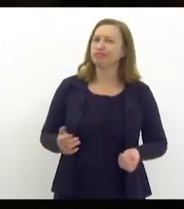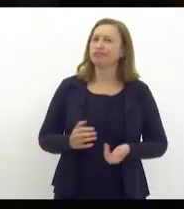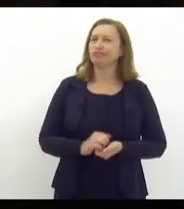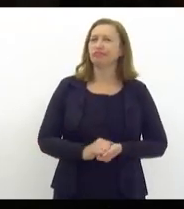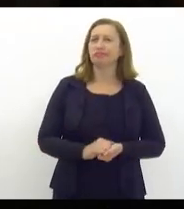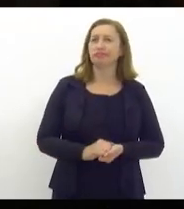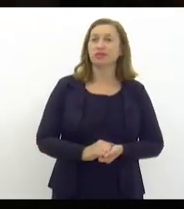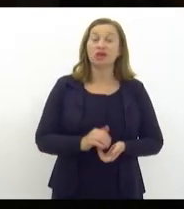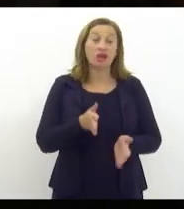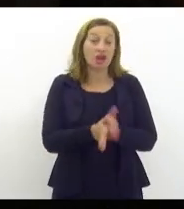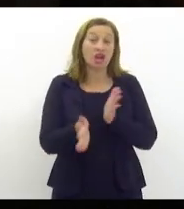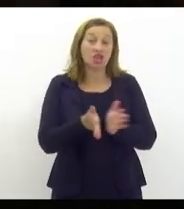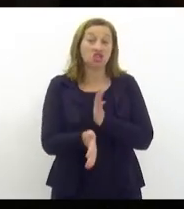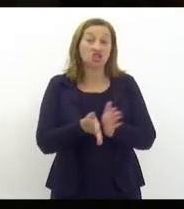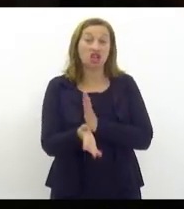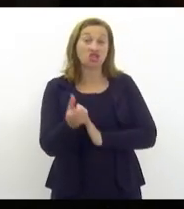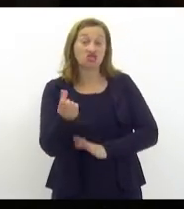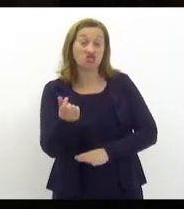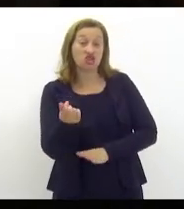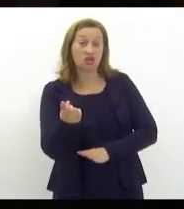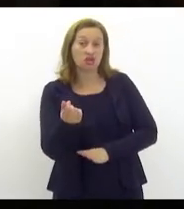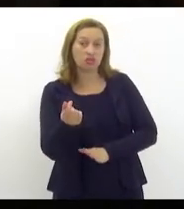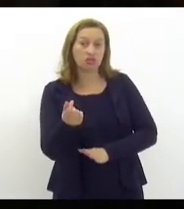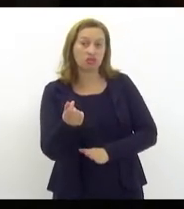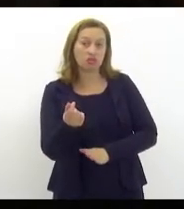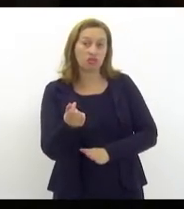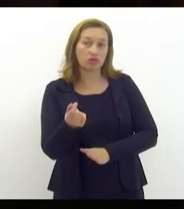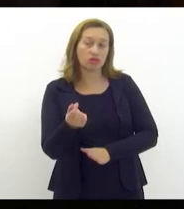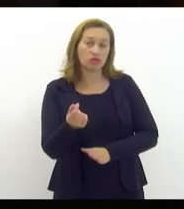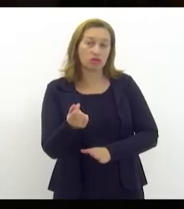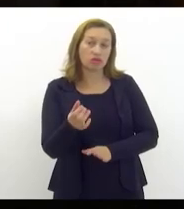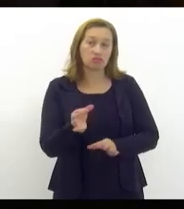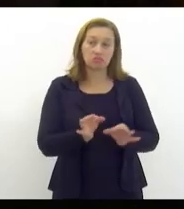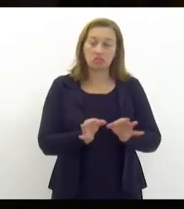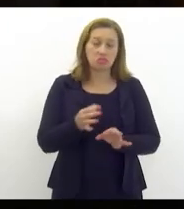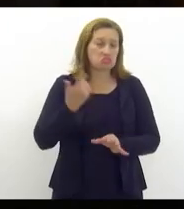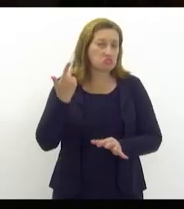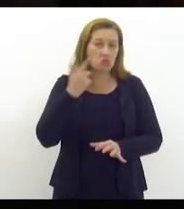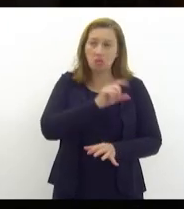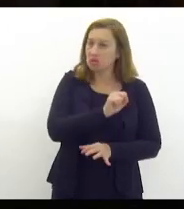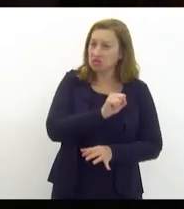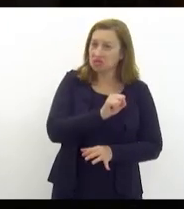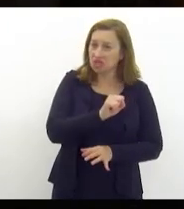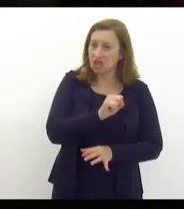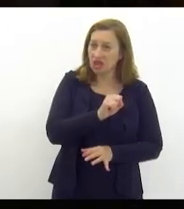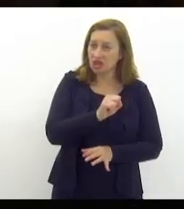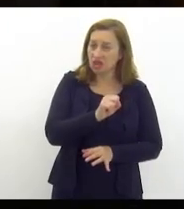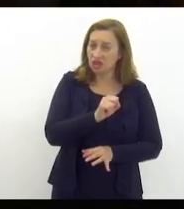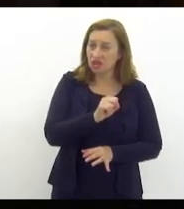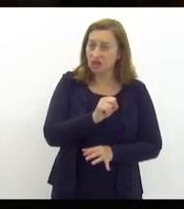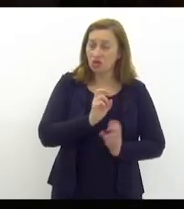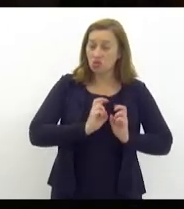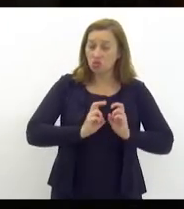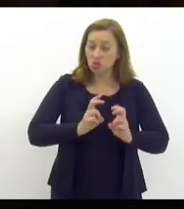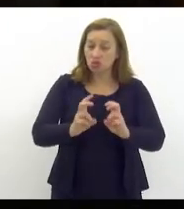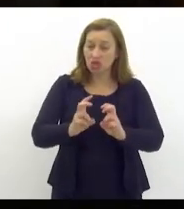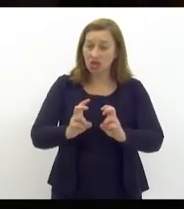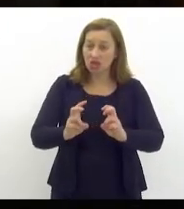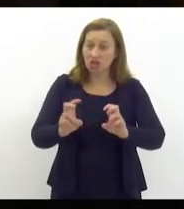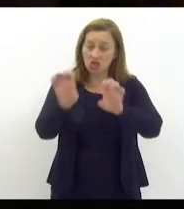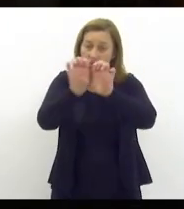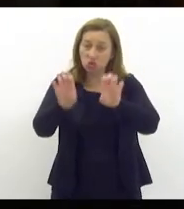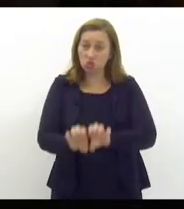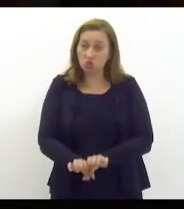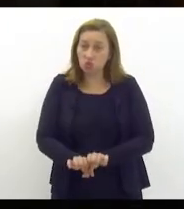A gastar dinheiro em projeto, porque se não conseguem manter o trem estruturador